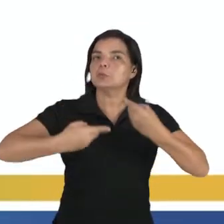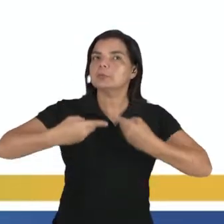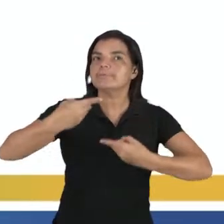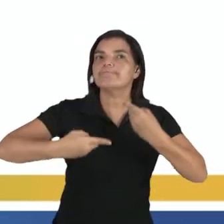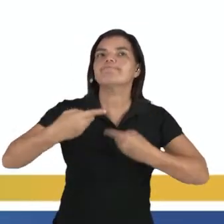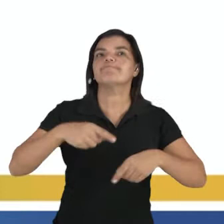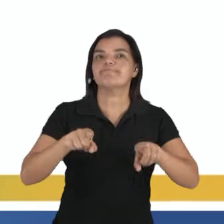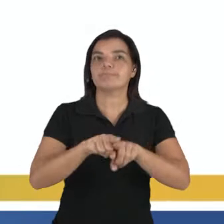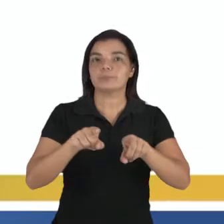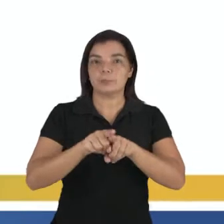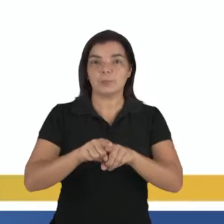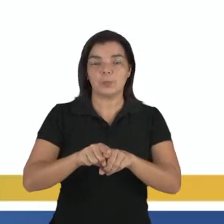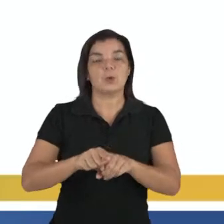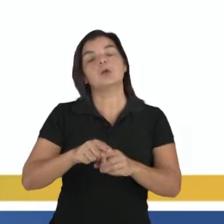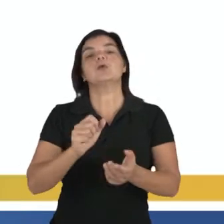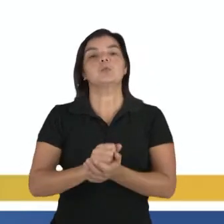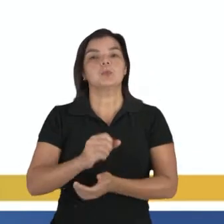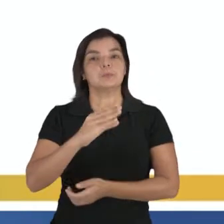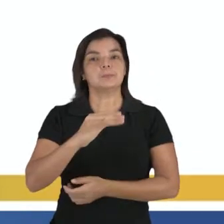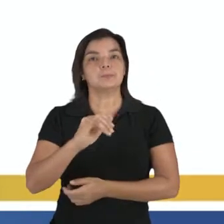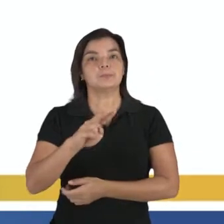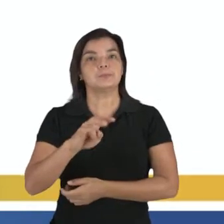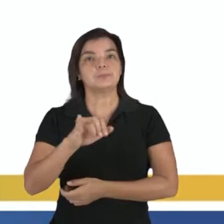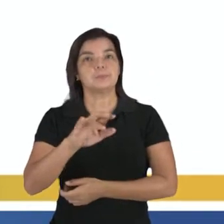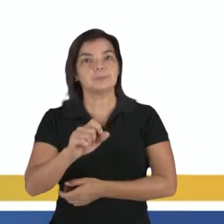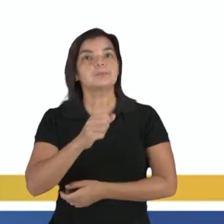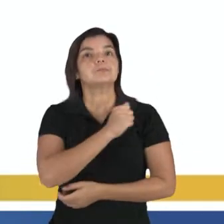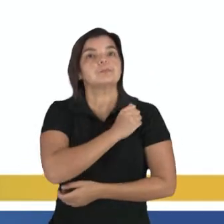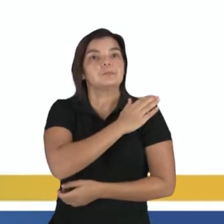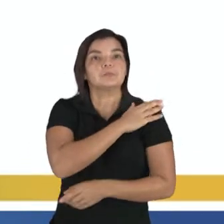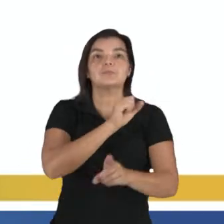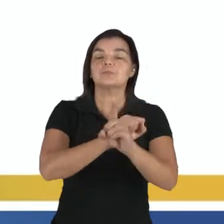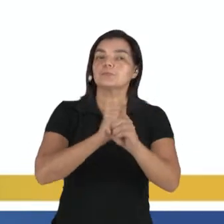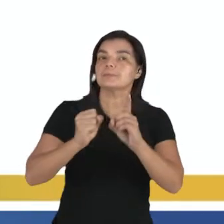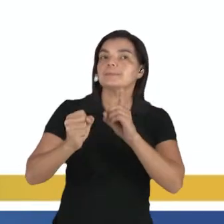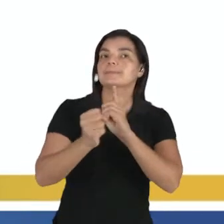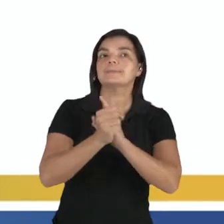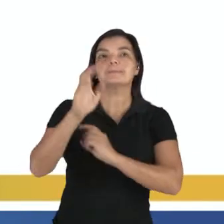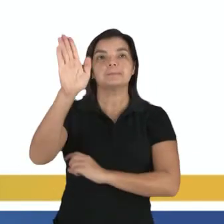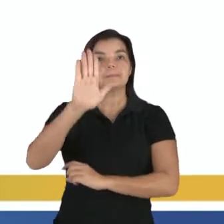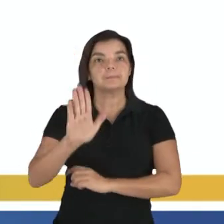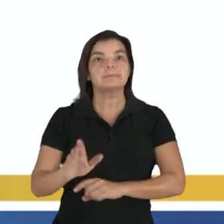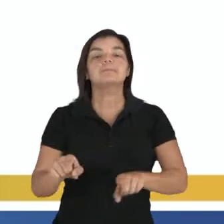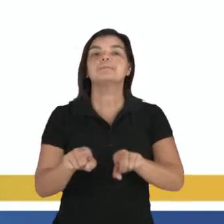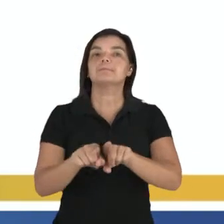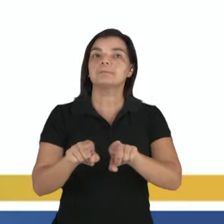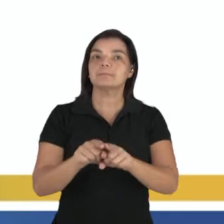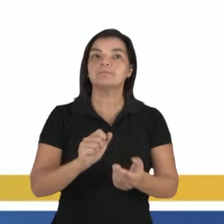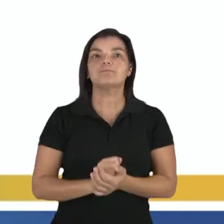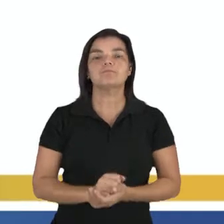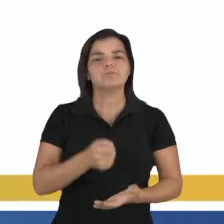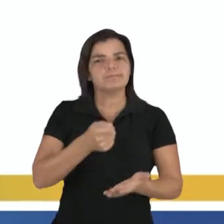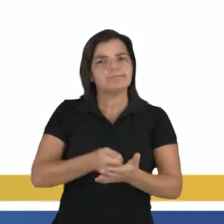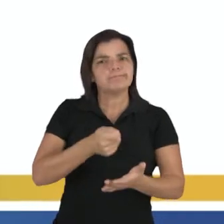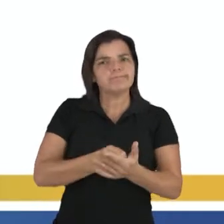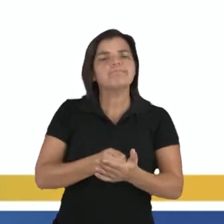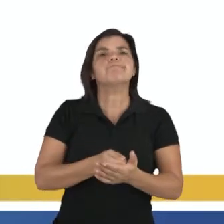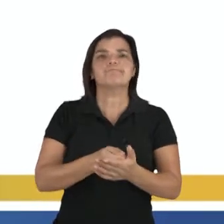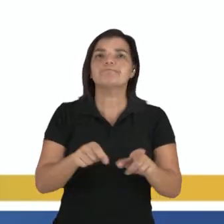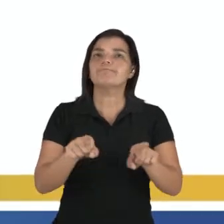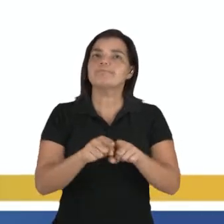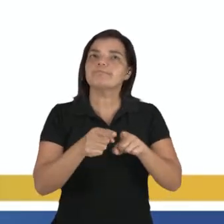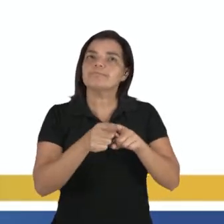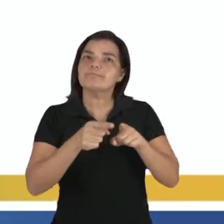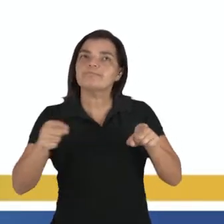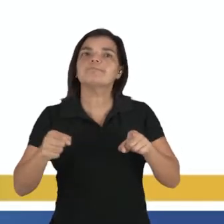política realizada por civis e militares da sociedade brasileira. Foi um regime ditatorial que se